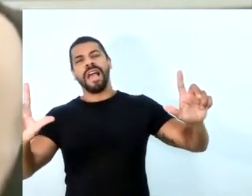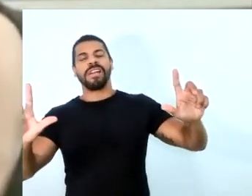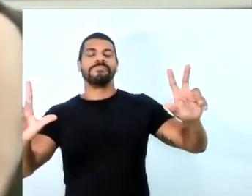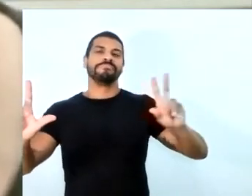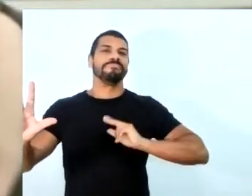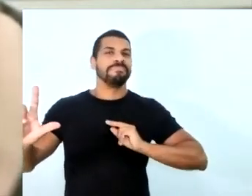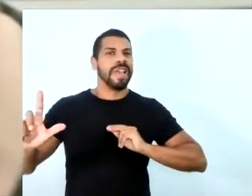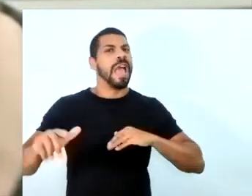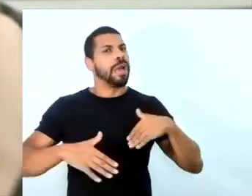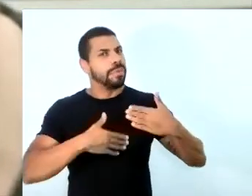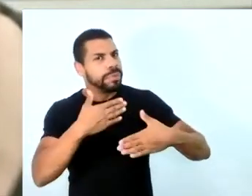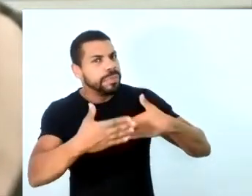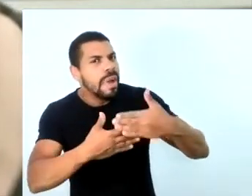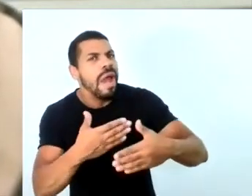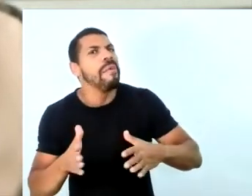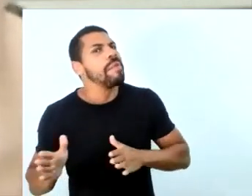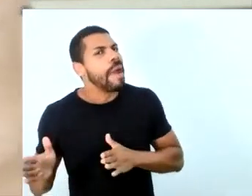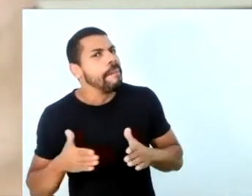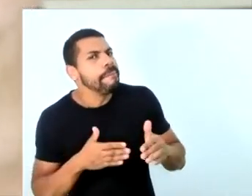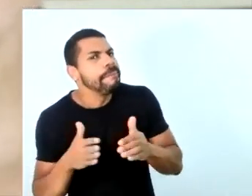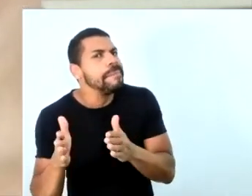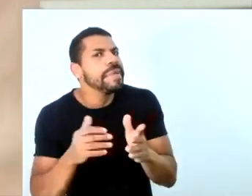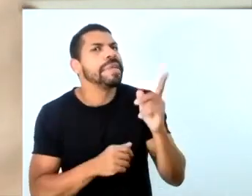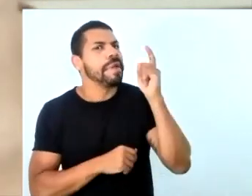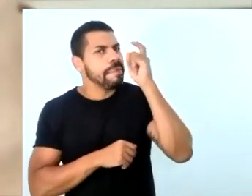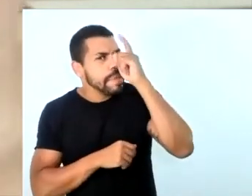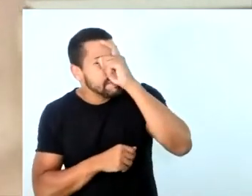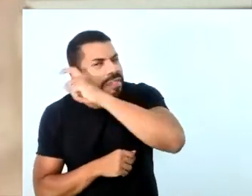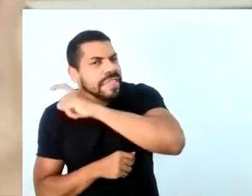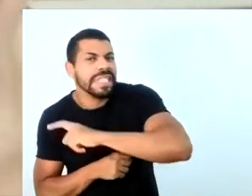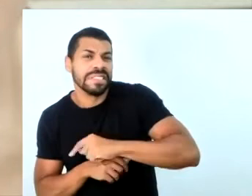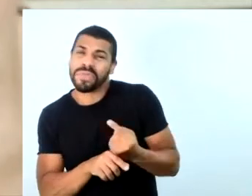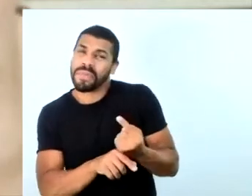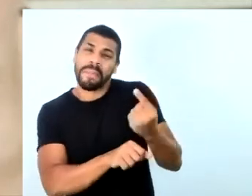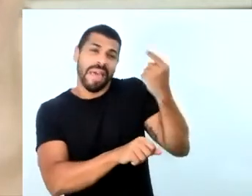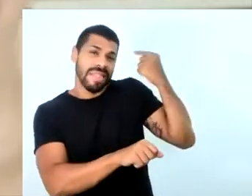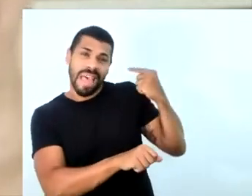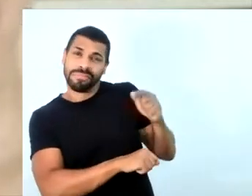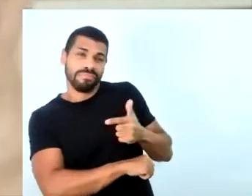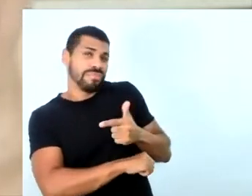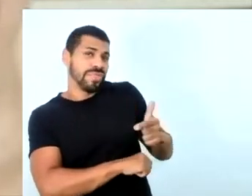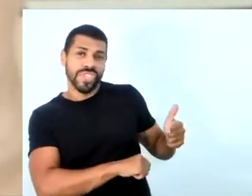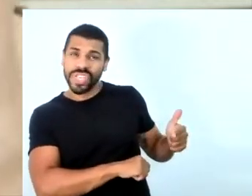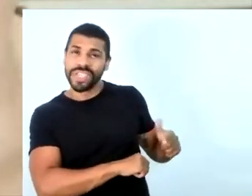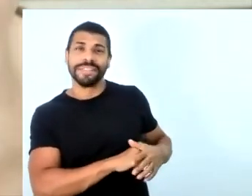sabe, é um trajeto muito grande para o lugar de onde eu venho, para as ferramentas que eu tinha.